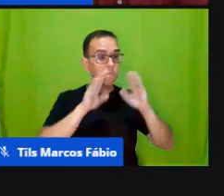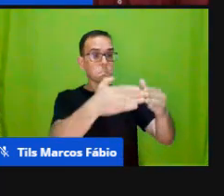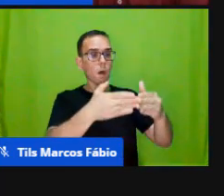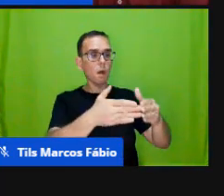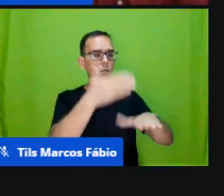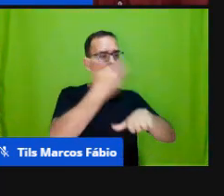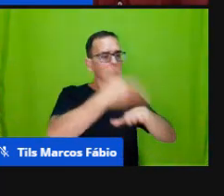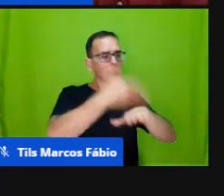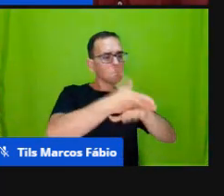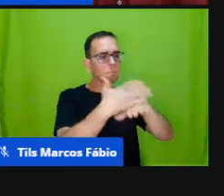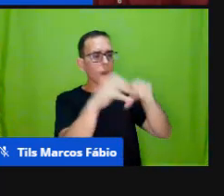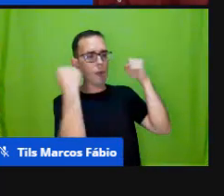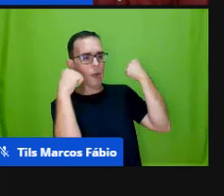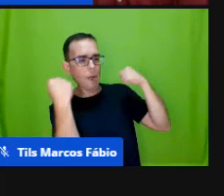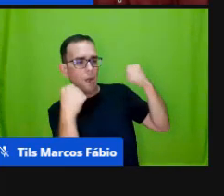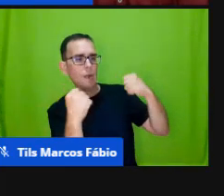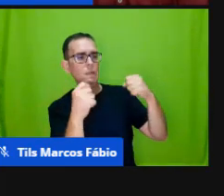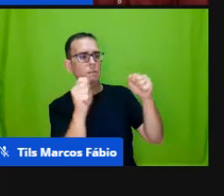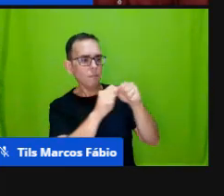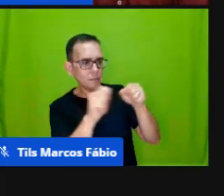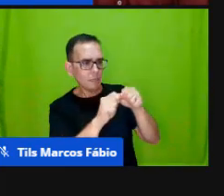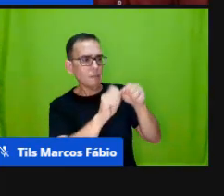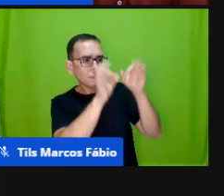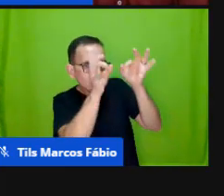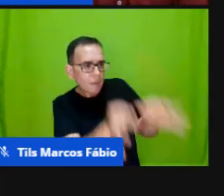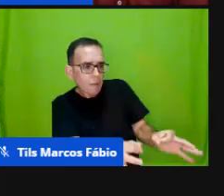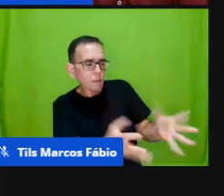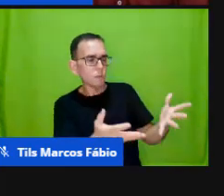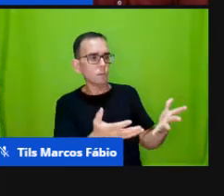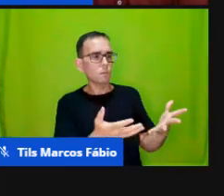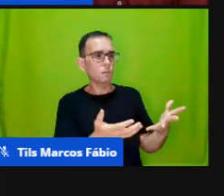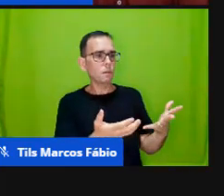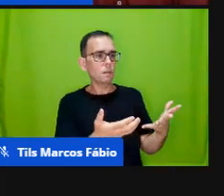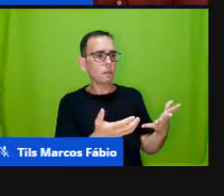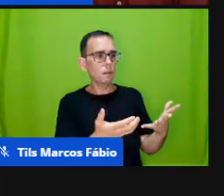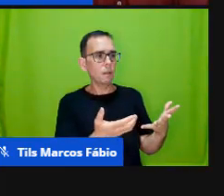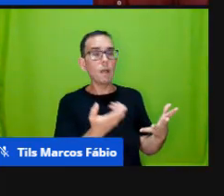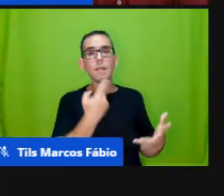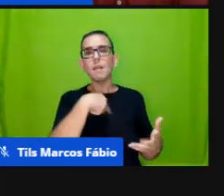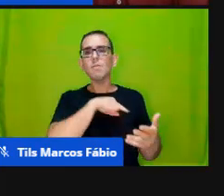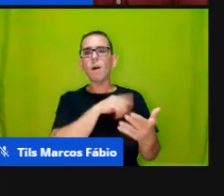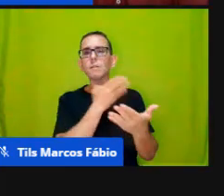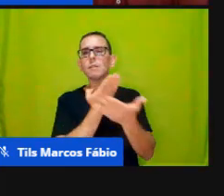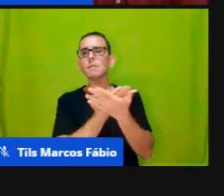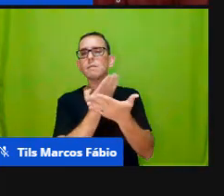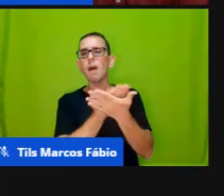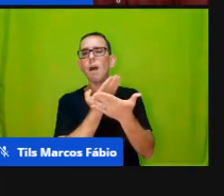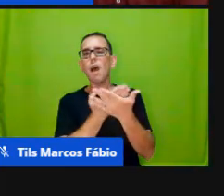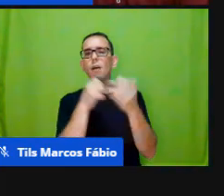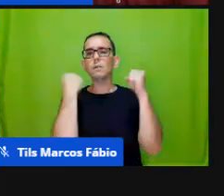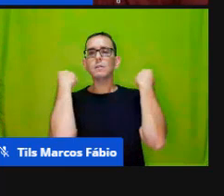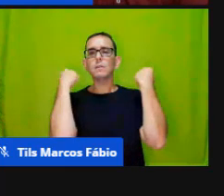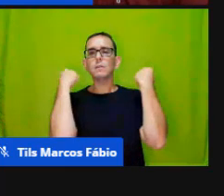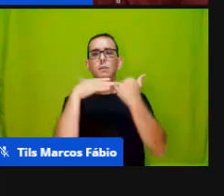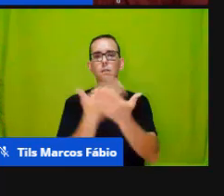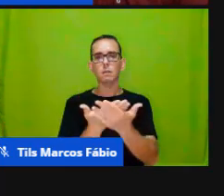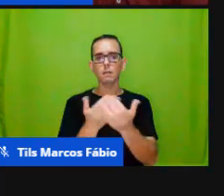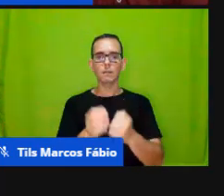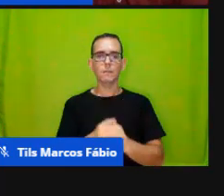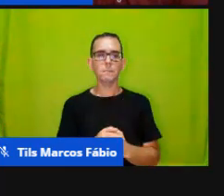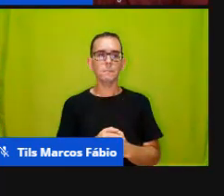praticar esporte, em fazer uma atividade física, nossas aulas de educação física,